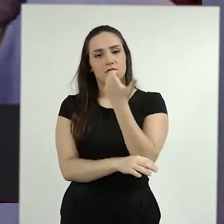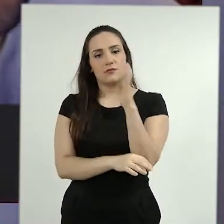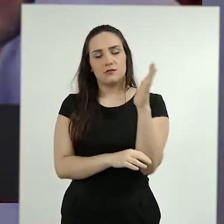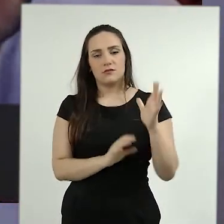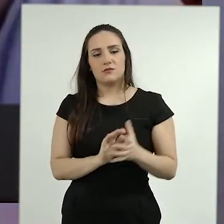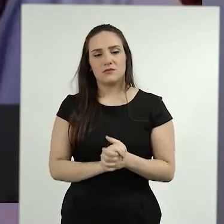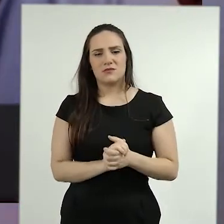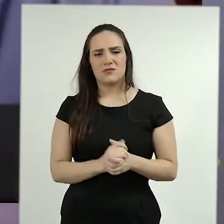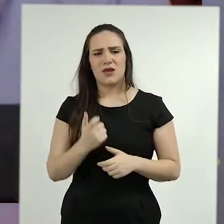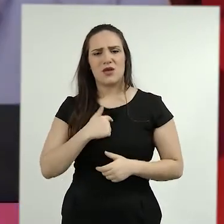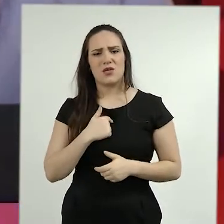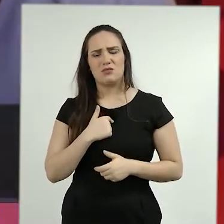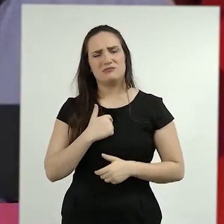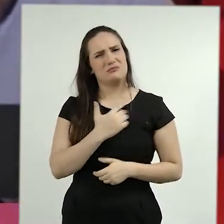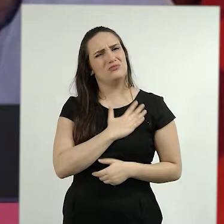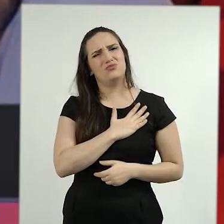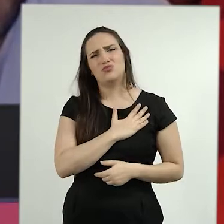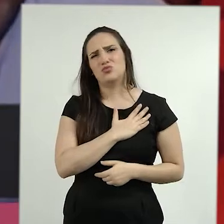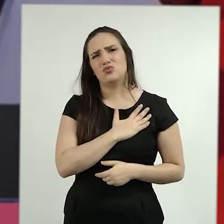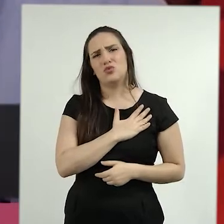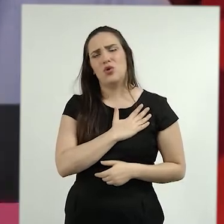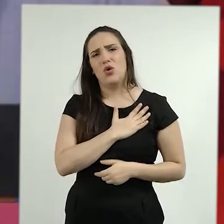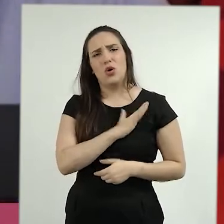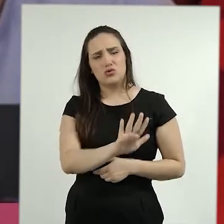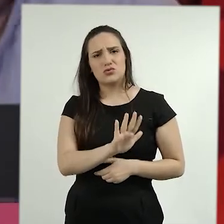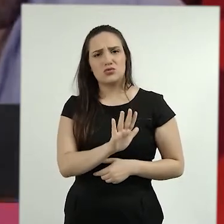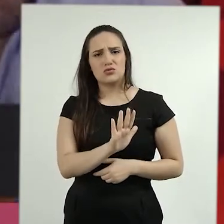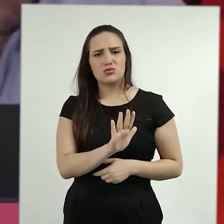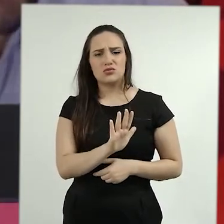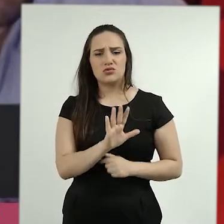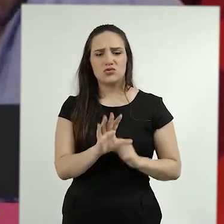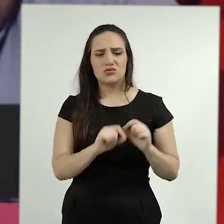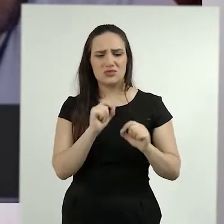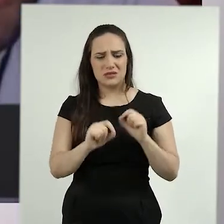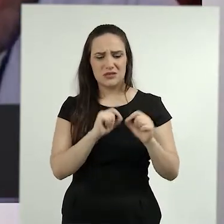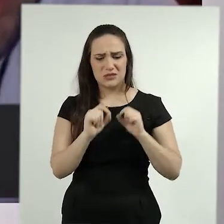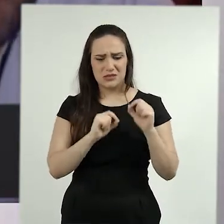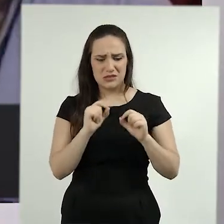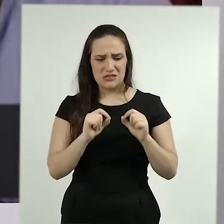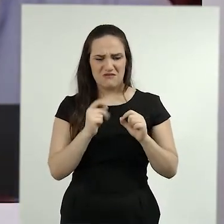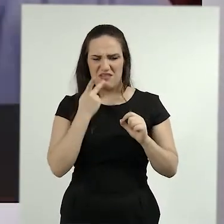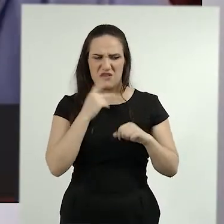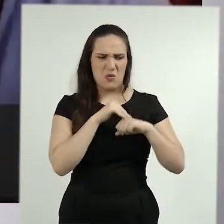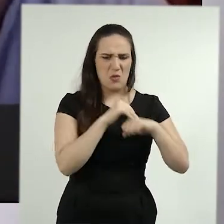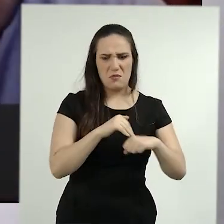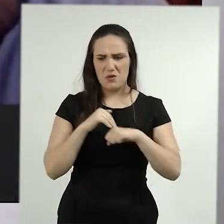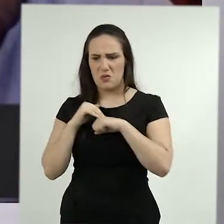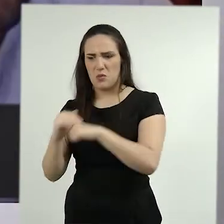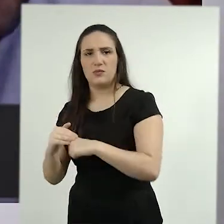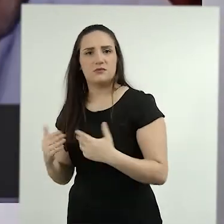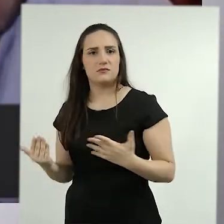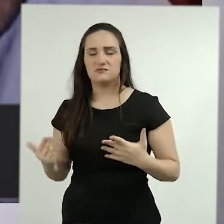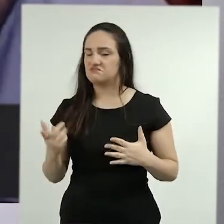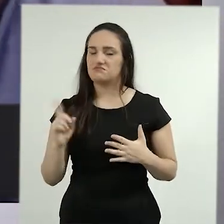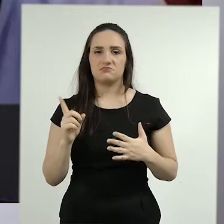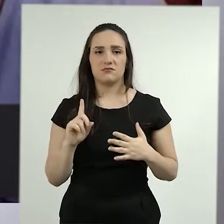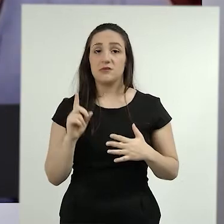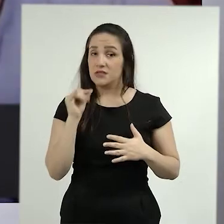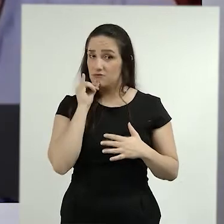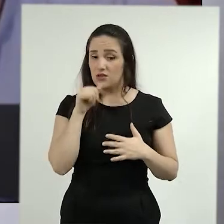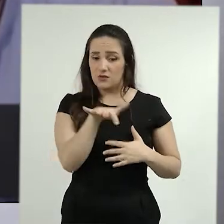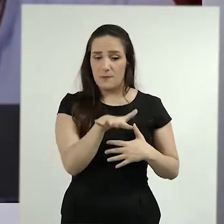não sou a favor do radicalismo para nenhum dos lados, né? E principalmente trabalhando aqui no Pantanal, o Pantanal é um